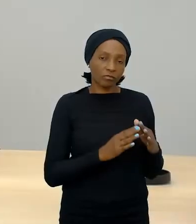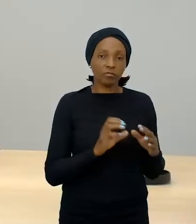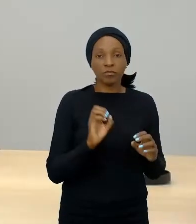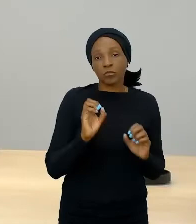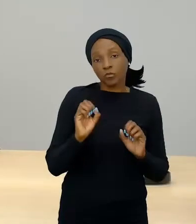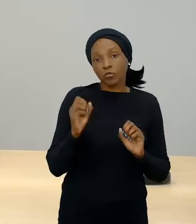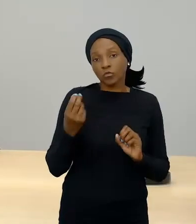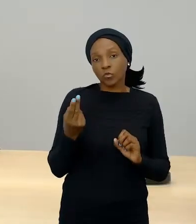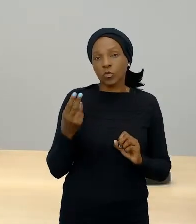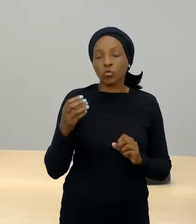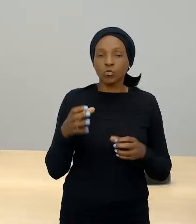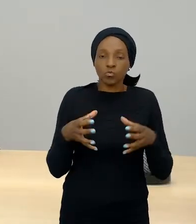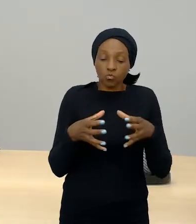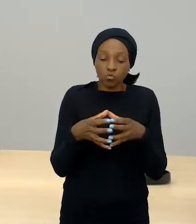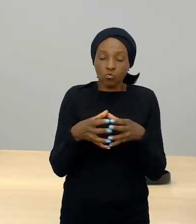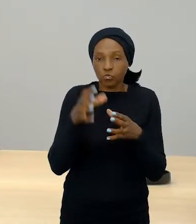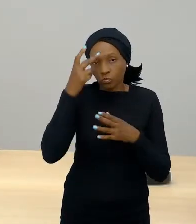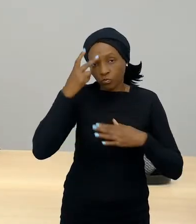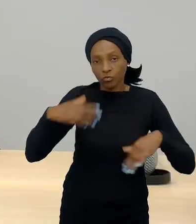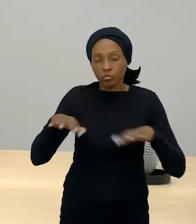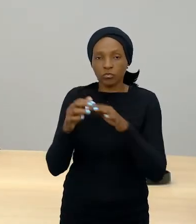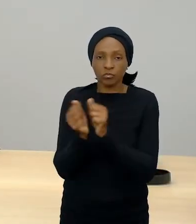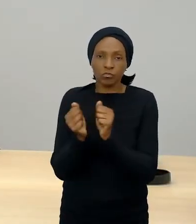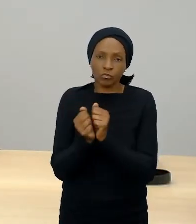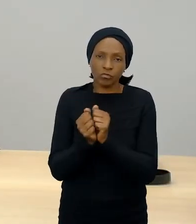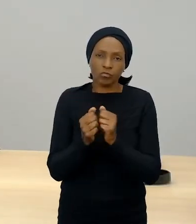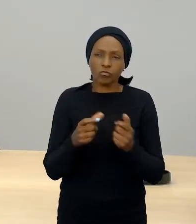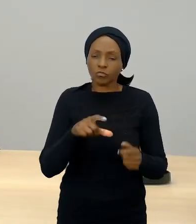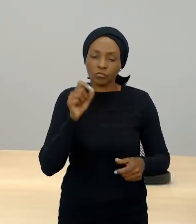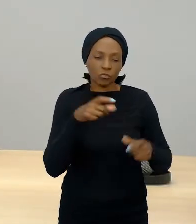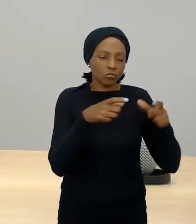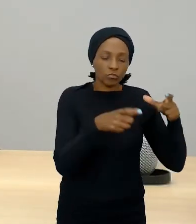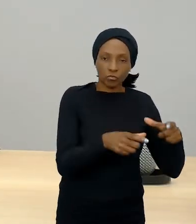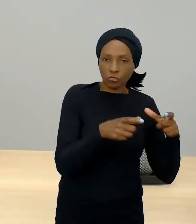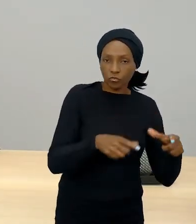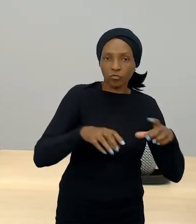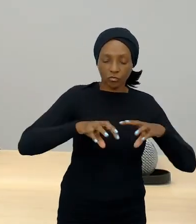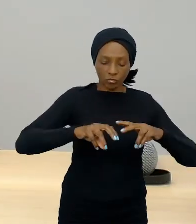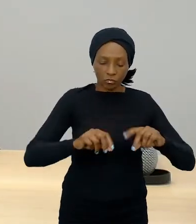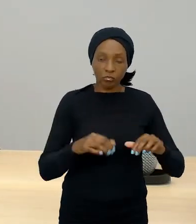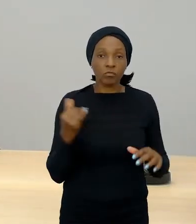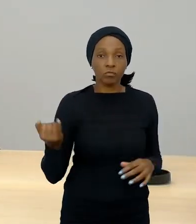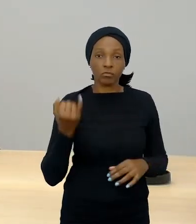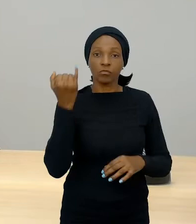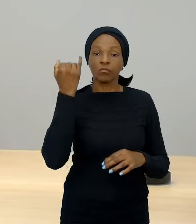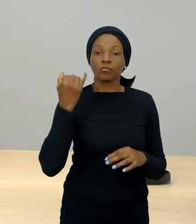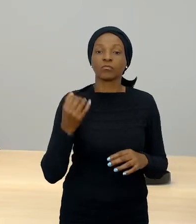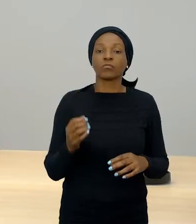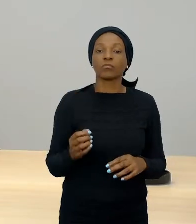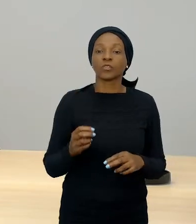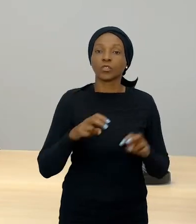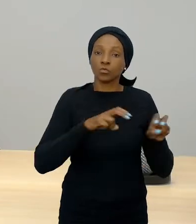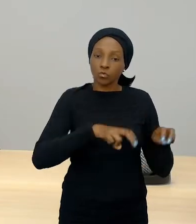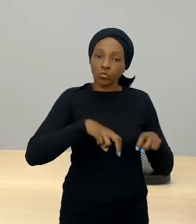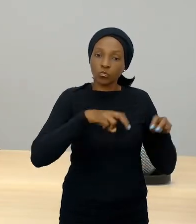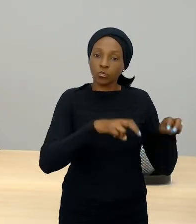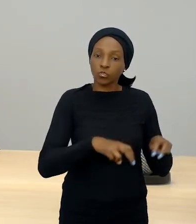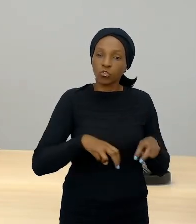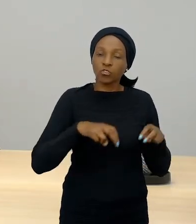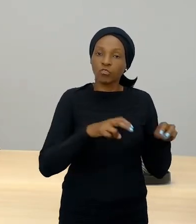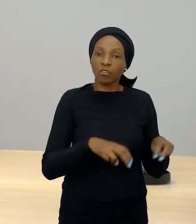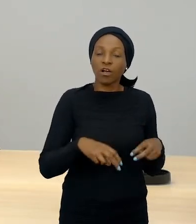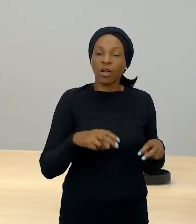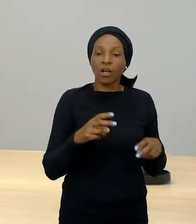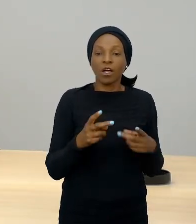né? Nós vimos a questão de local, terreno. É interessante não cultivar essa horta aí